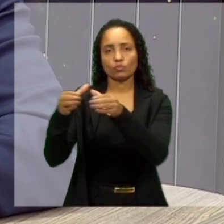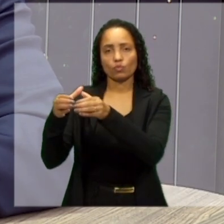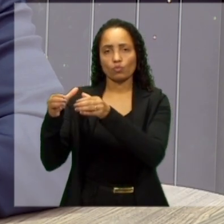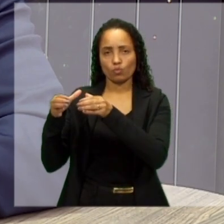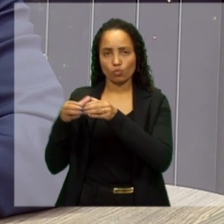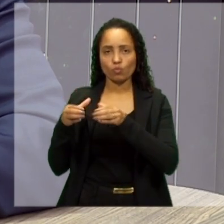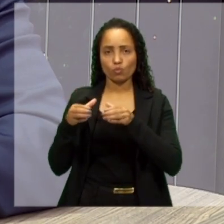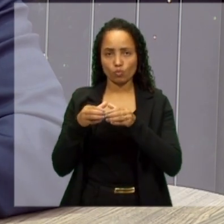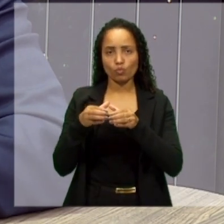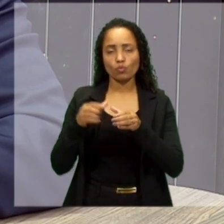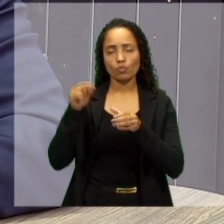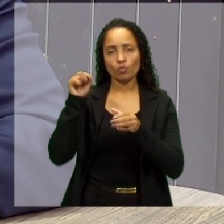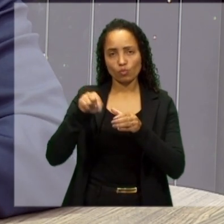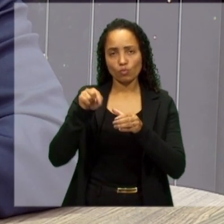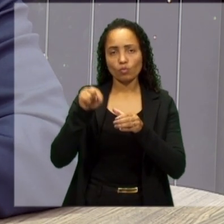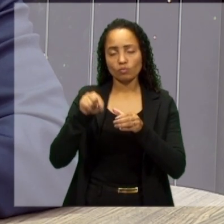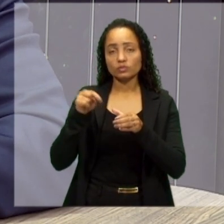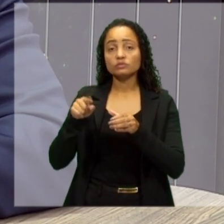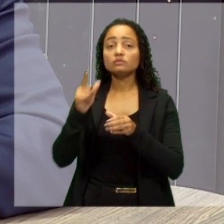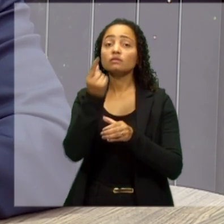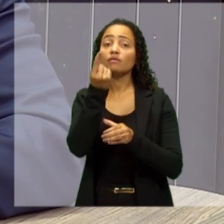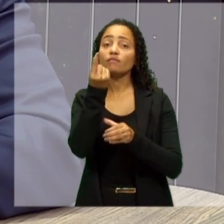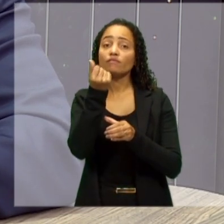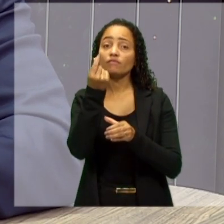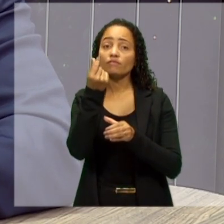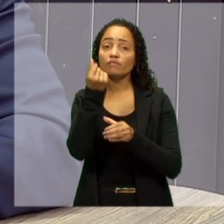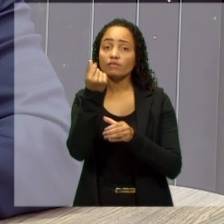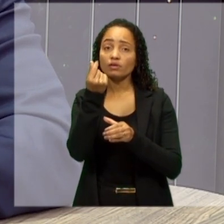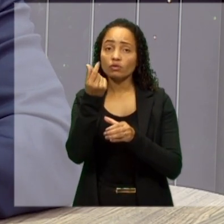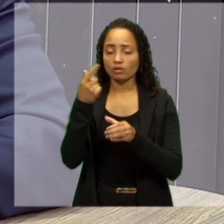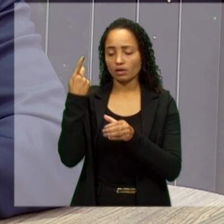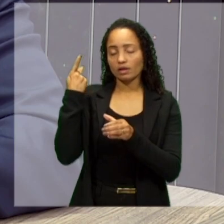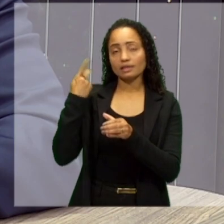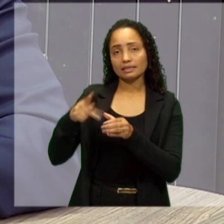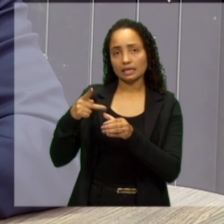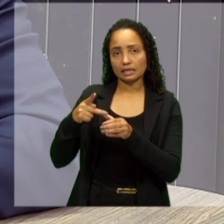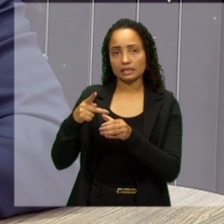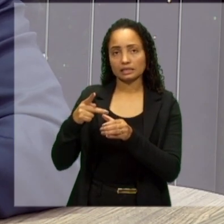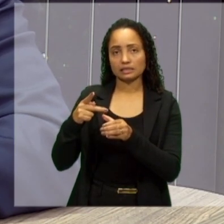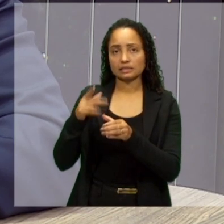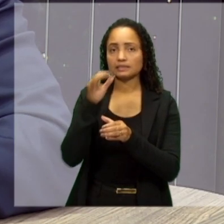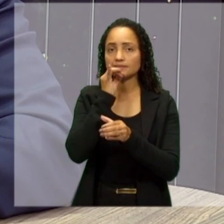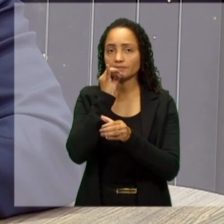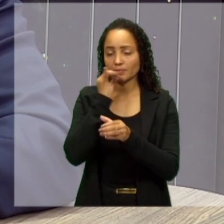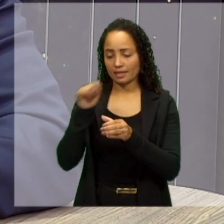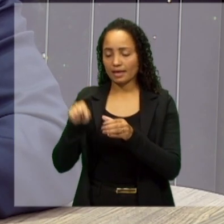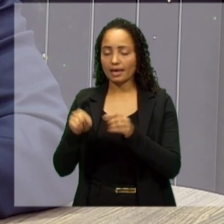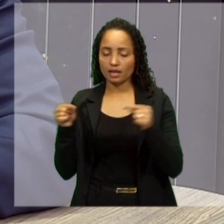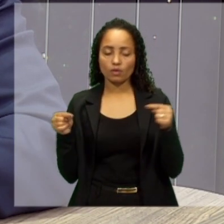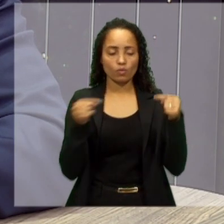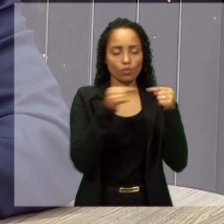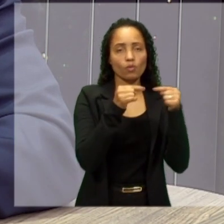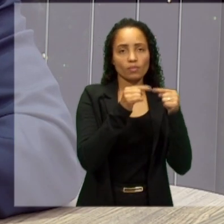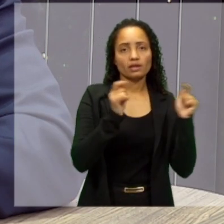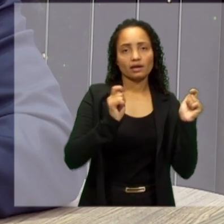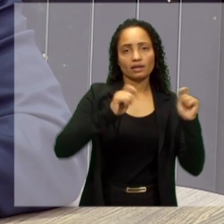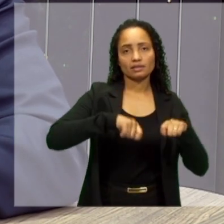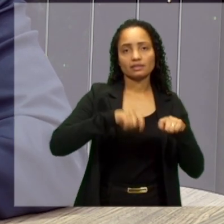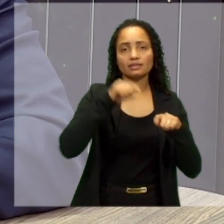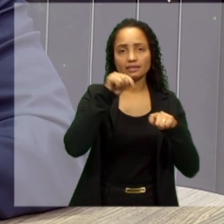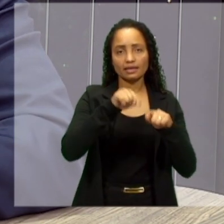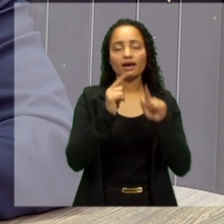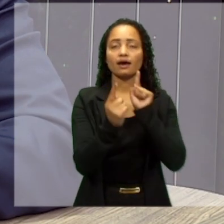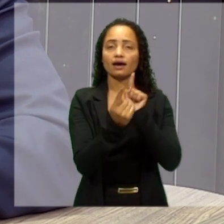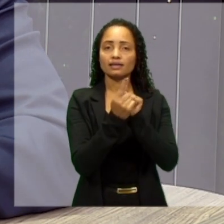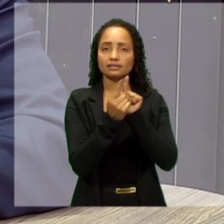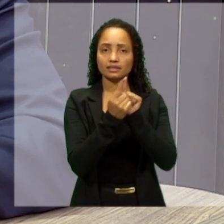ou seja, independente da questão da renda, o simples fato de a pessoa se encaixar naquele requisito, ela se encontra em um grau de